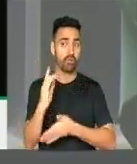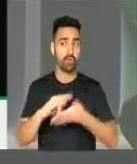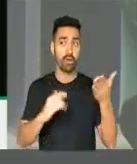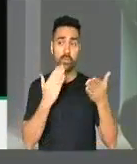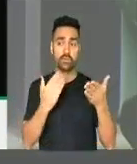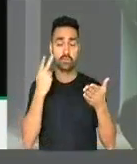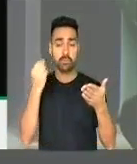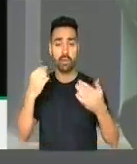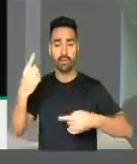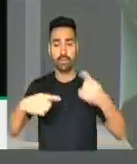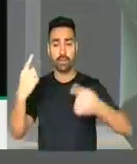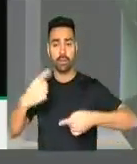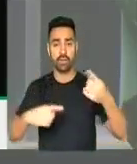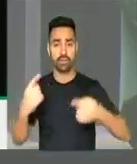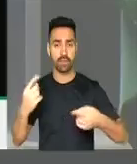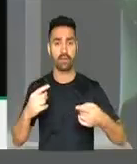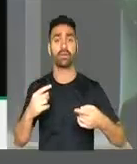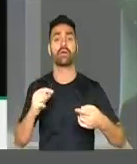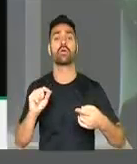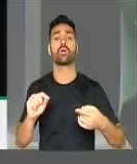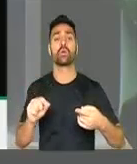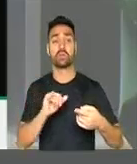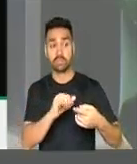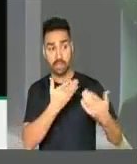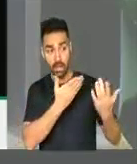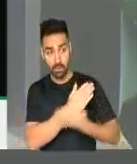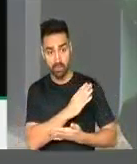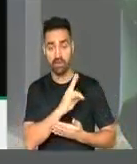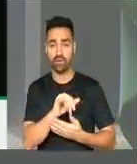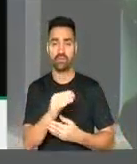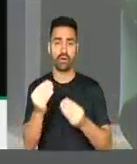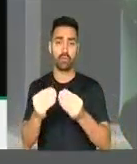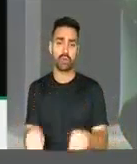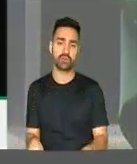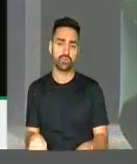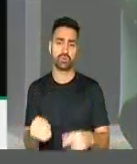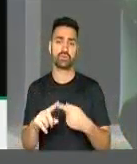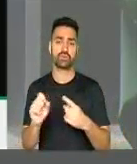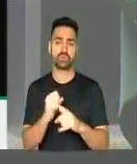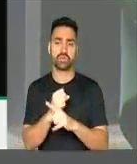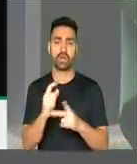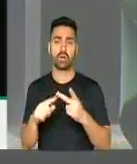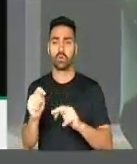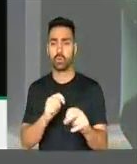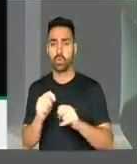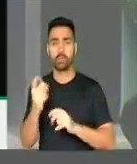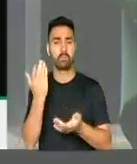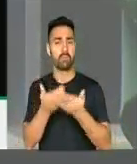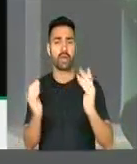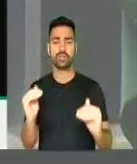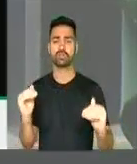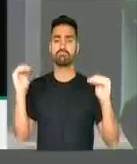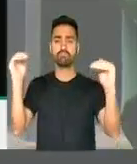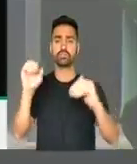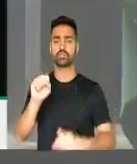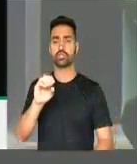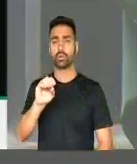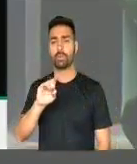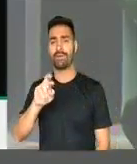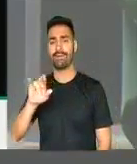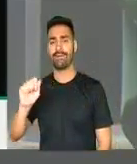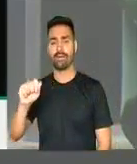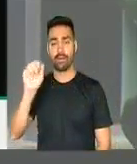um requerimento para debater impactos negativos sociais, ambientais, econômicos e de soberania